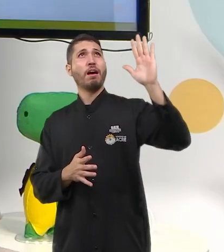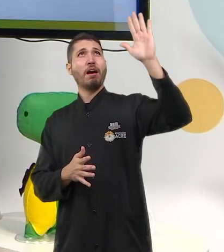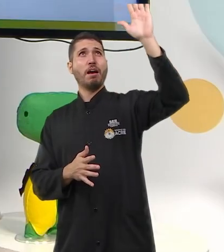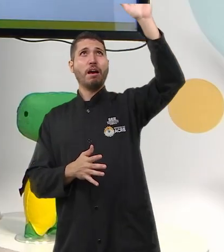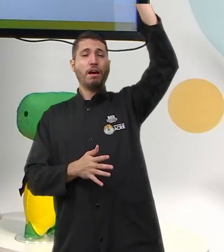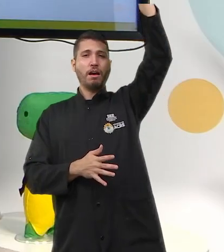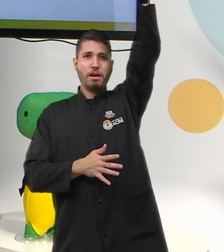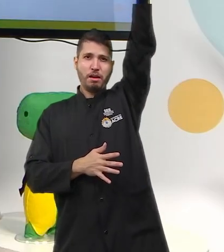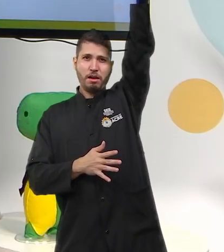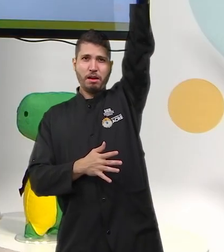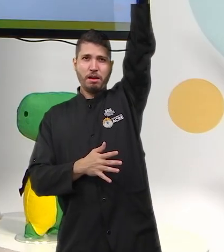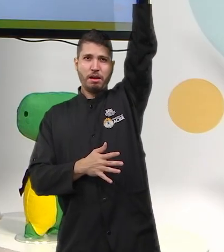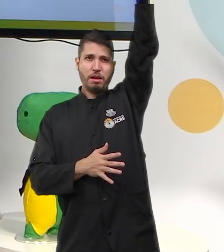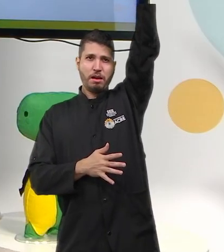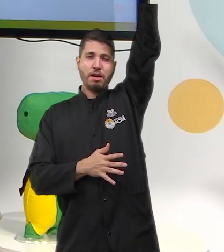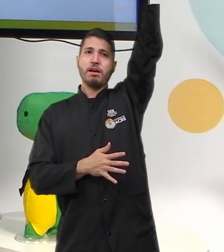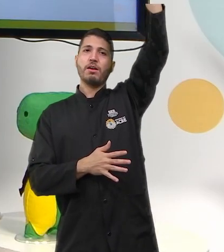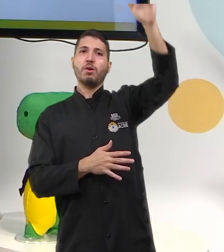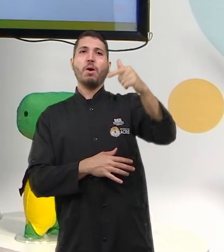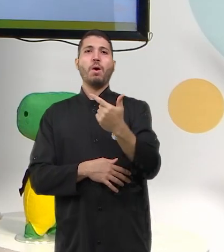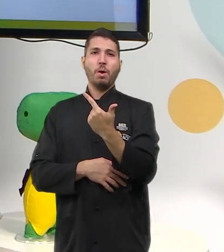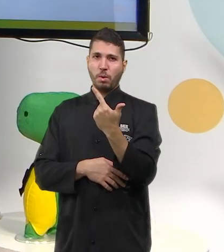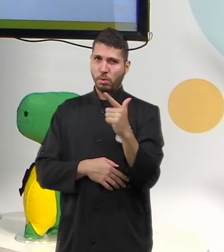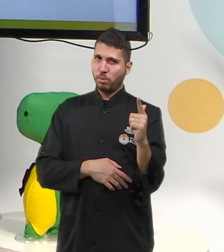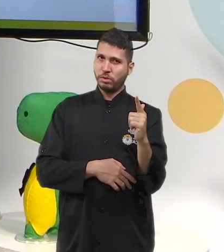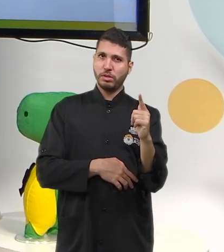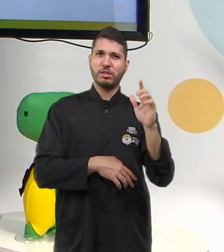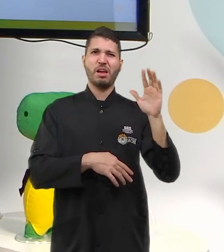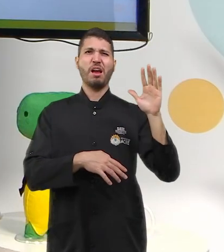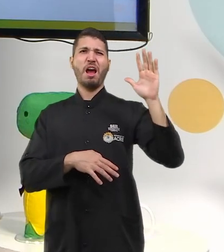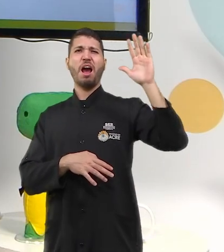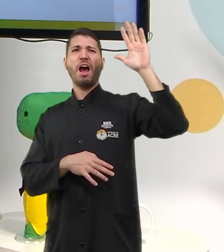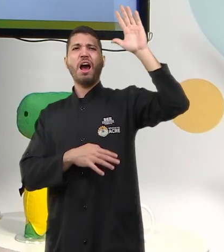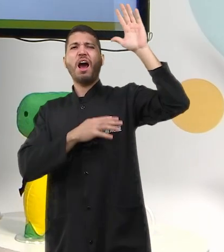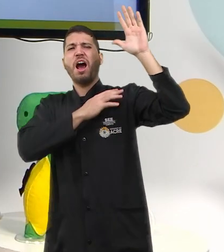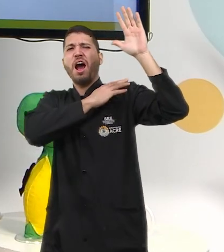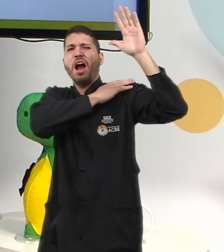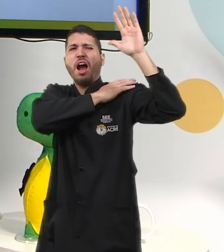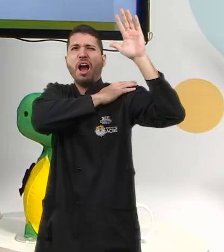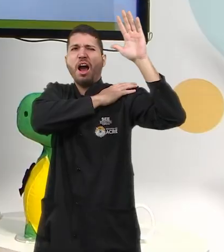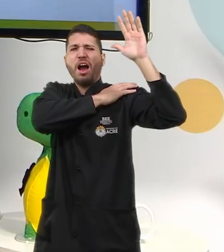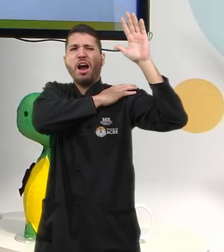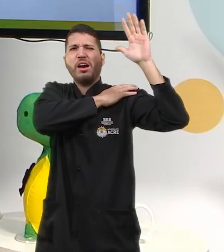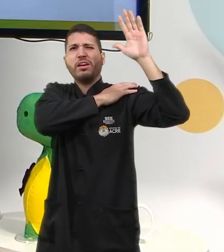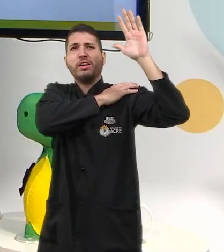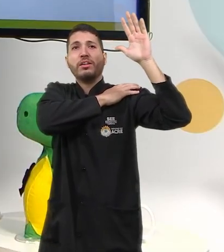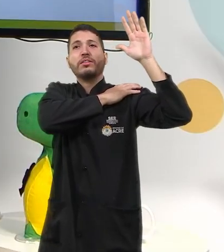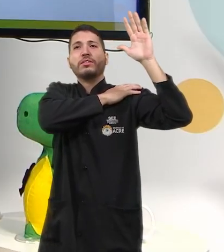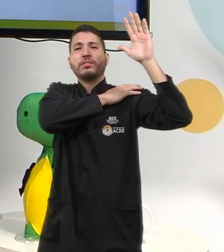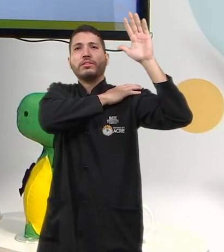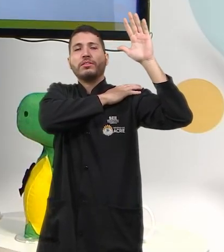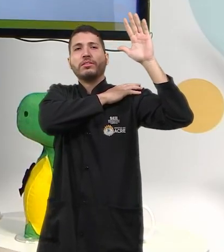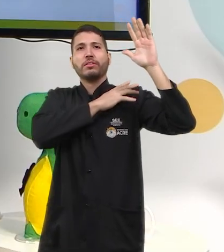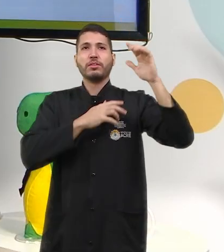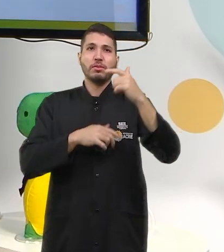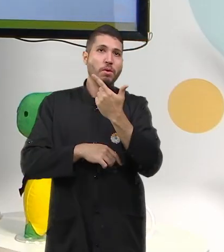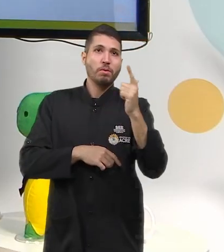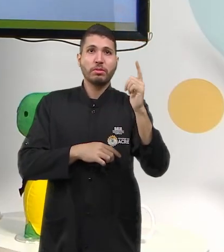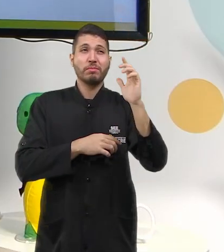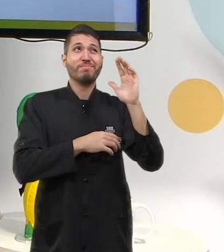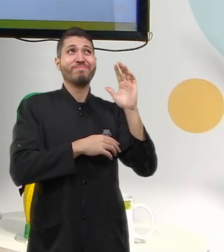de como a articulação está desenvolvida e o músculo esteja flexível, né, tem esse trabalho